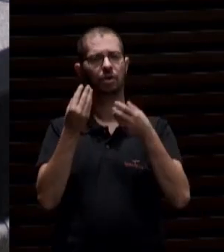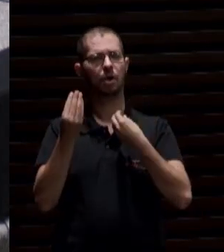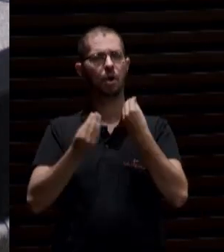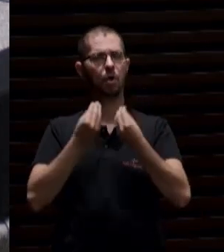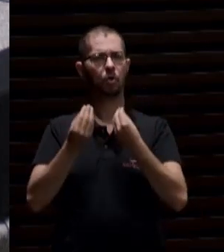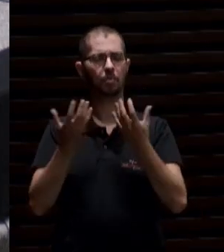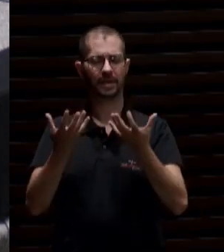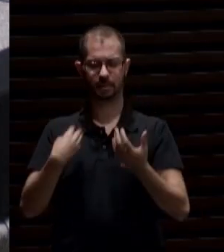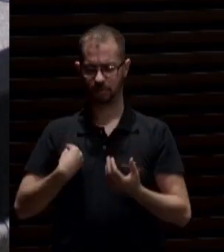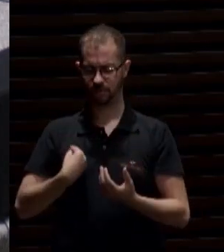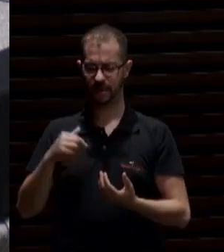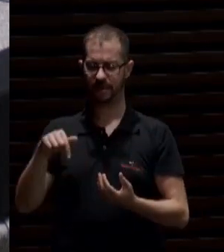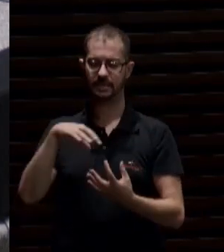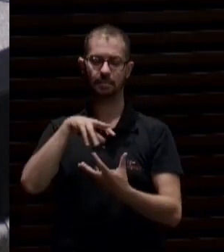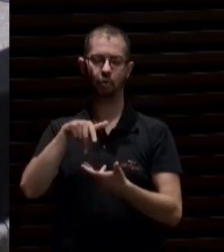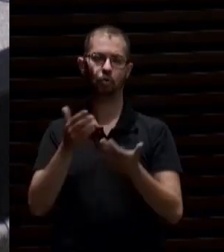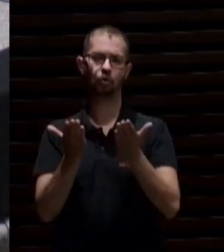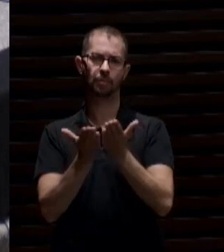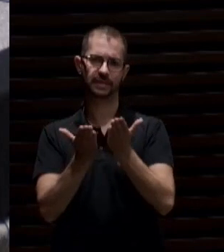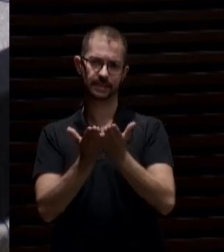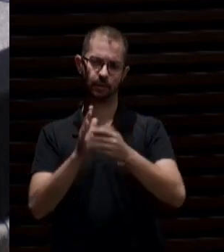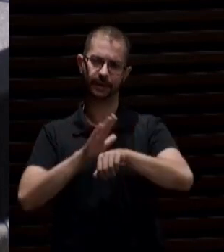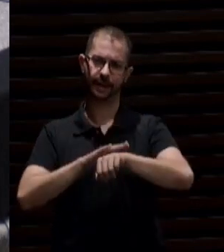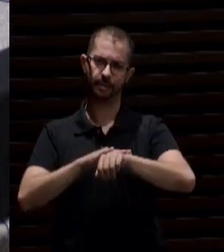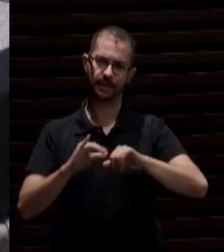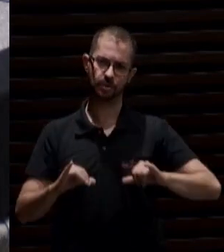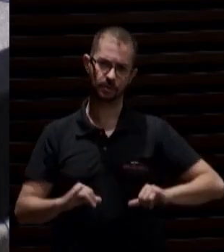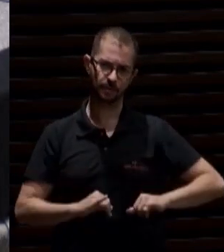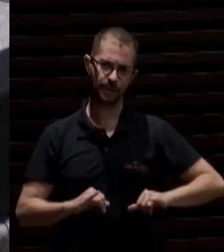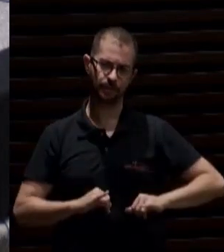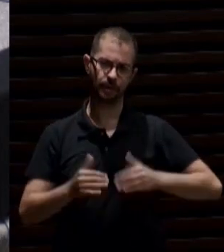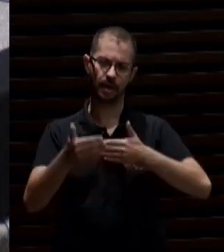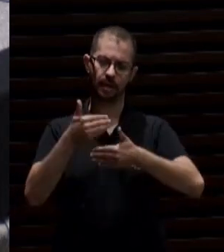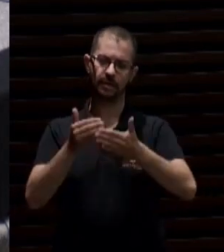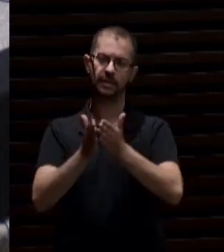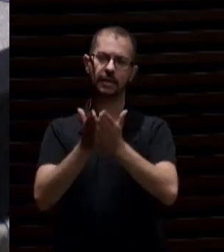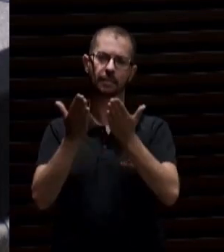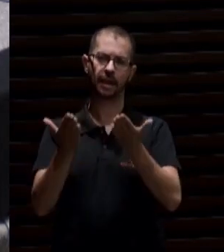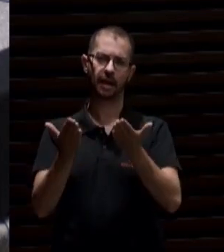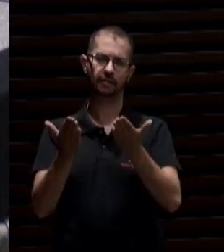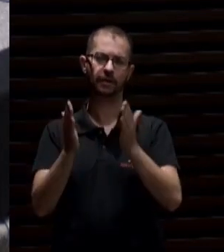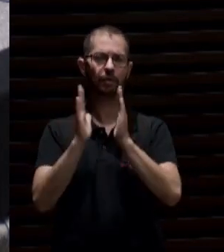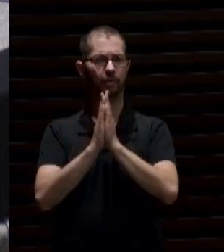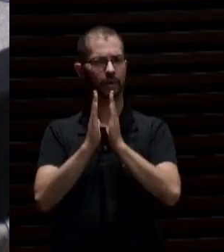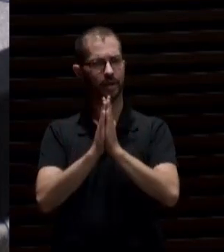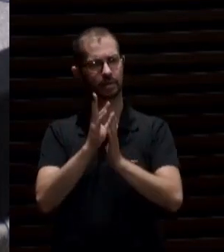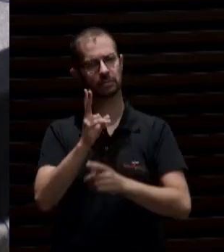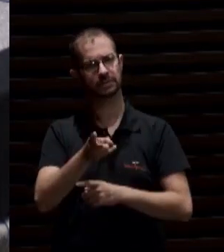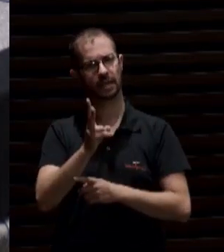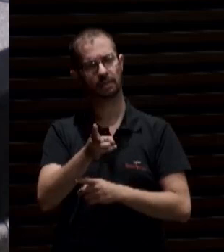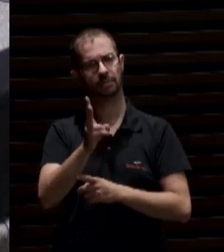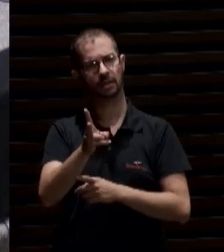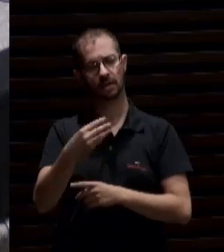como cristãos, principalmente em épocas de sofrimento. Lendo a palavra, orando constantemente